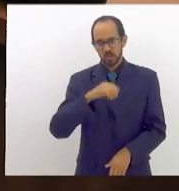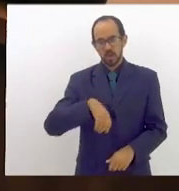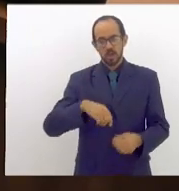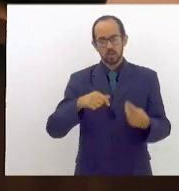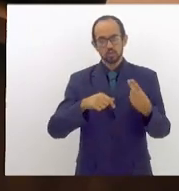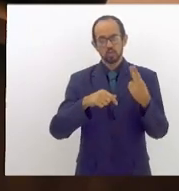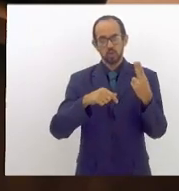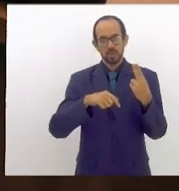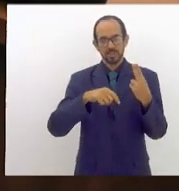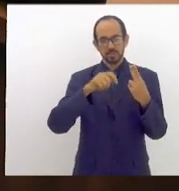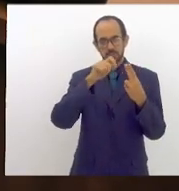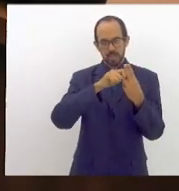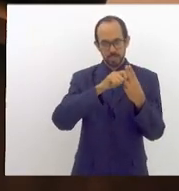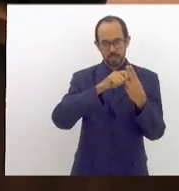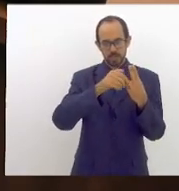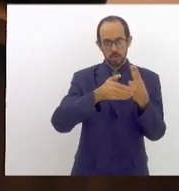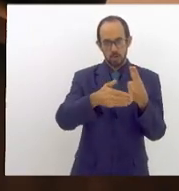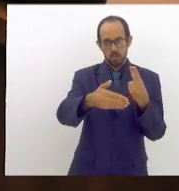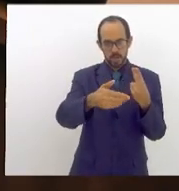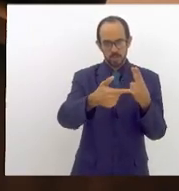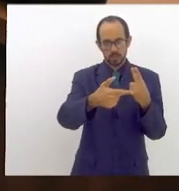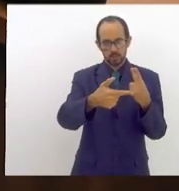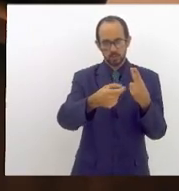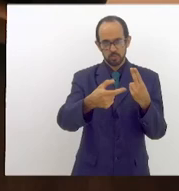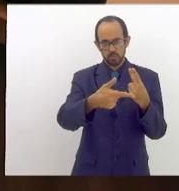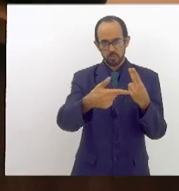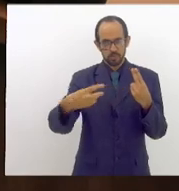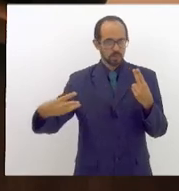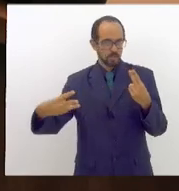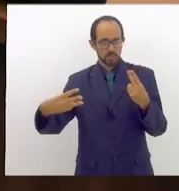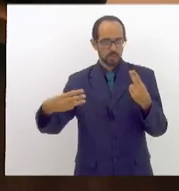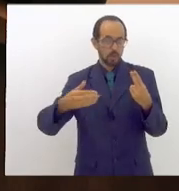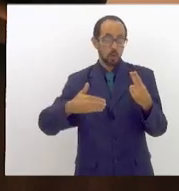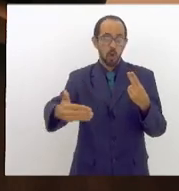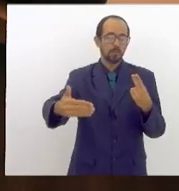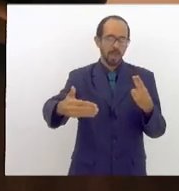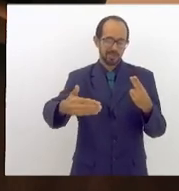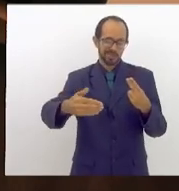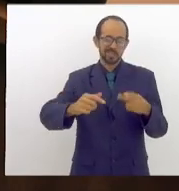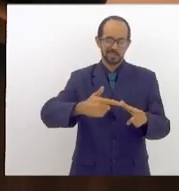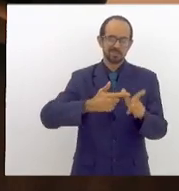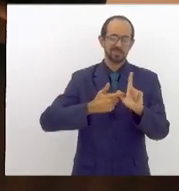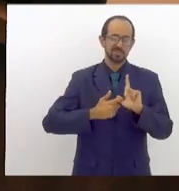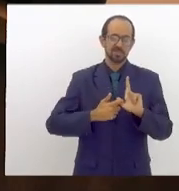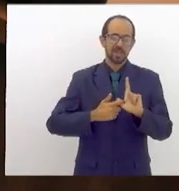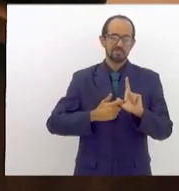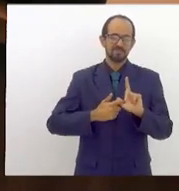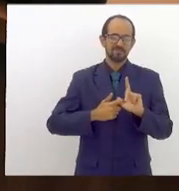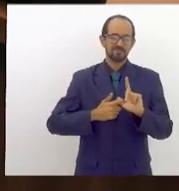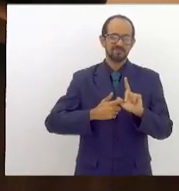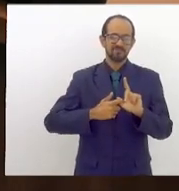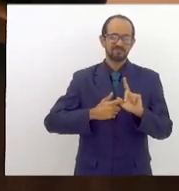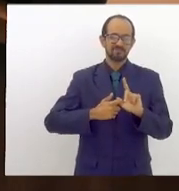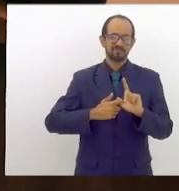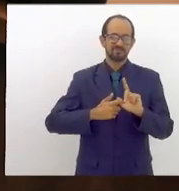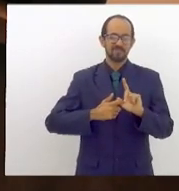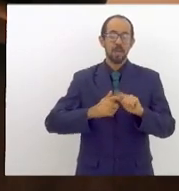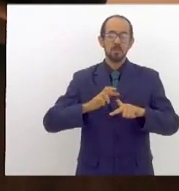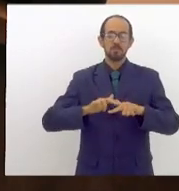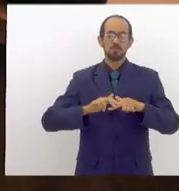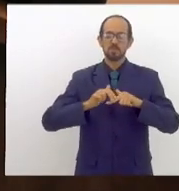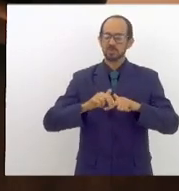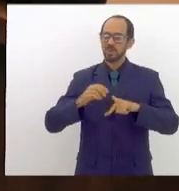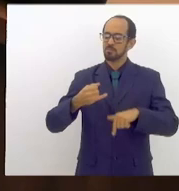ele se torna inadimplente por isso é o presidente que é fundamental que